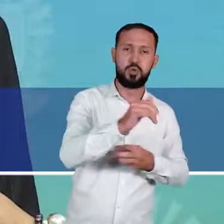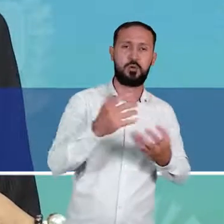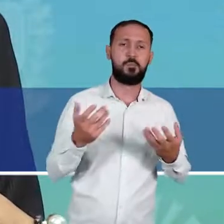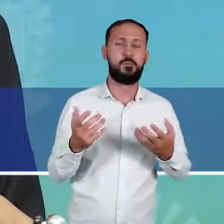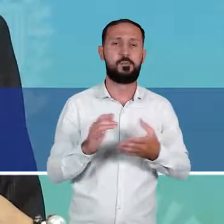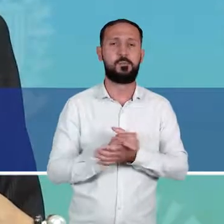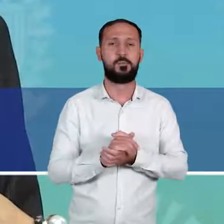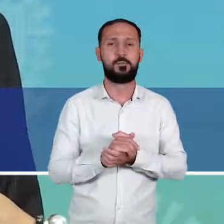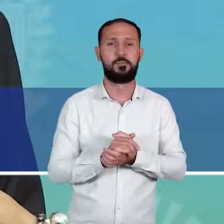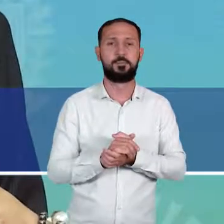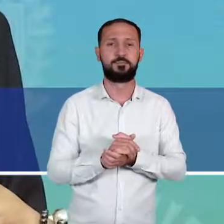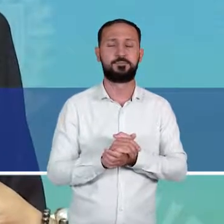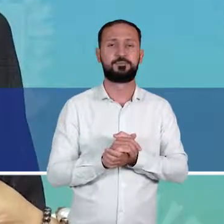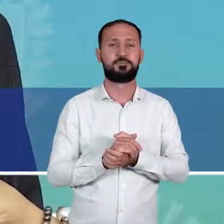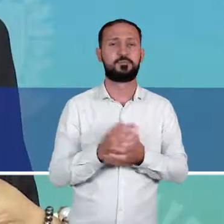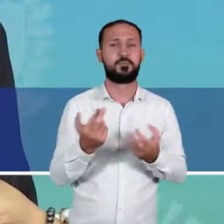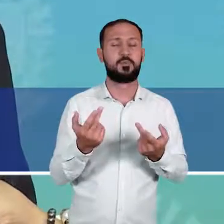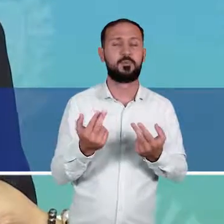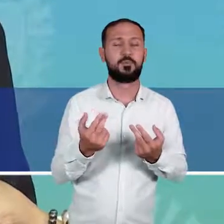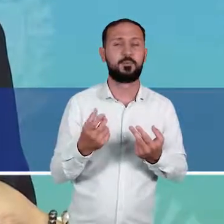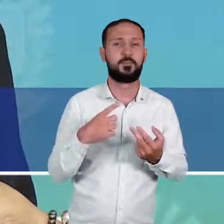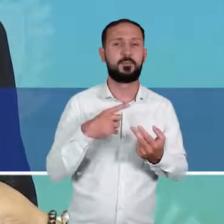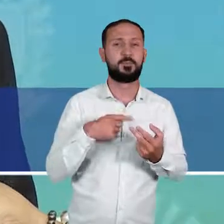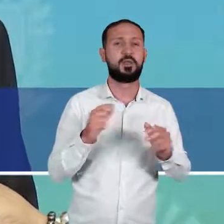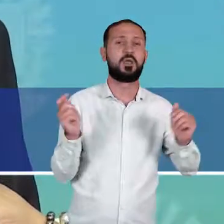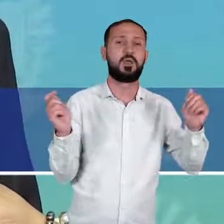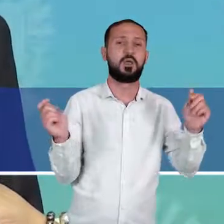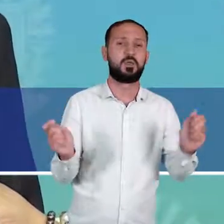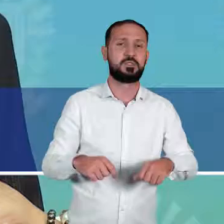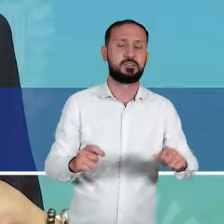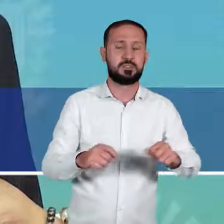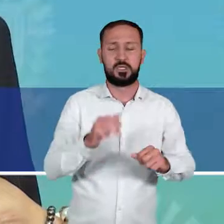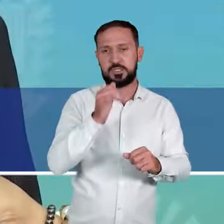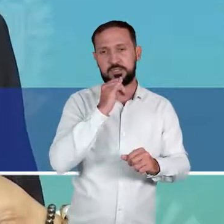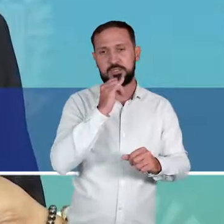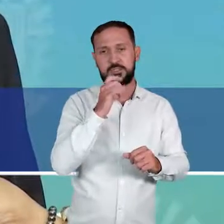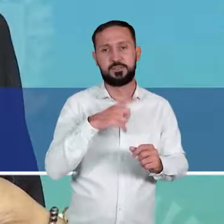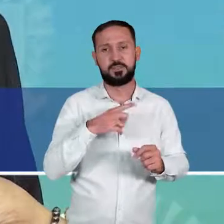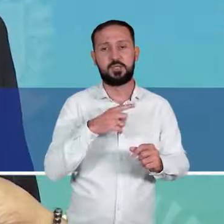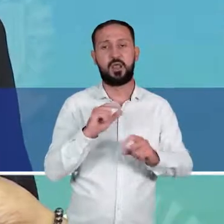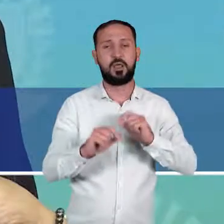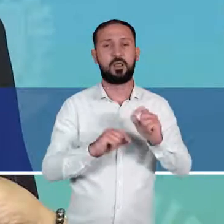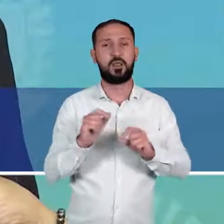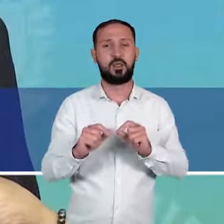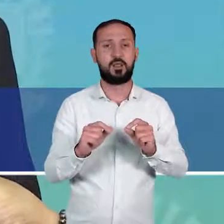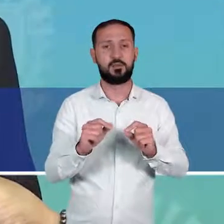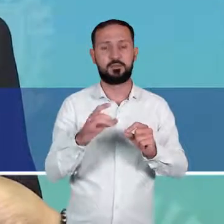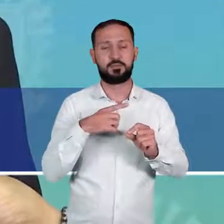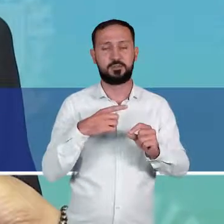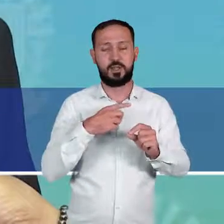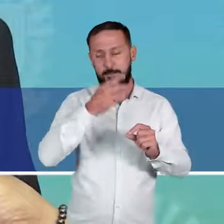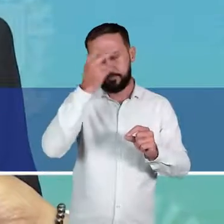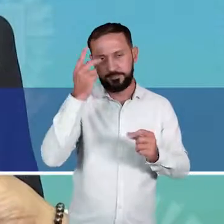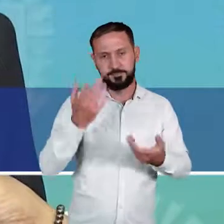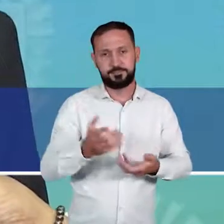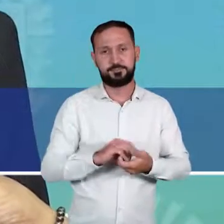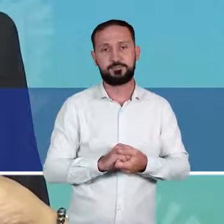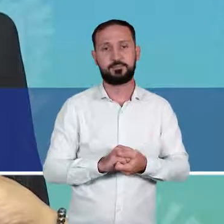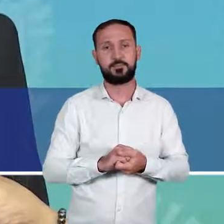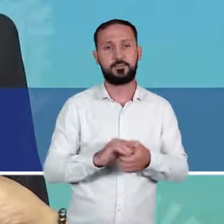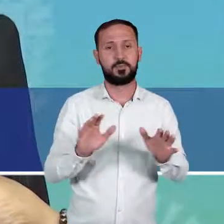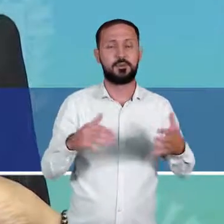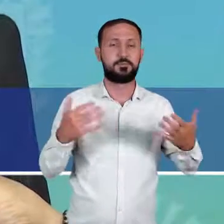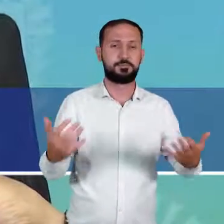aéreas, exatamente pela condição que se encontram nos seus entes.